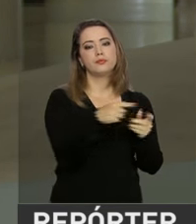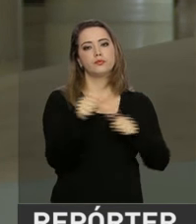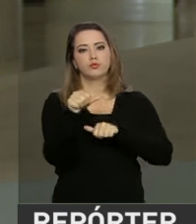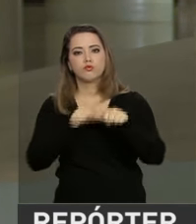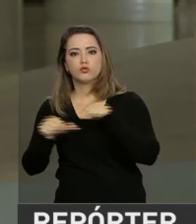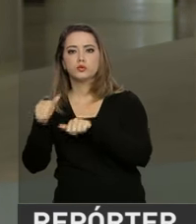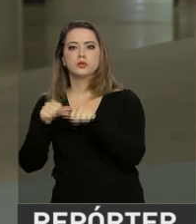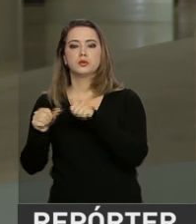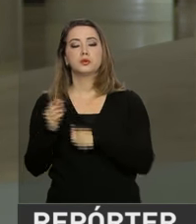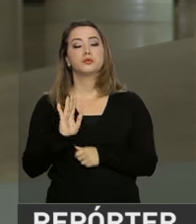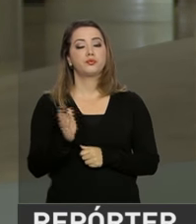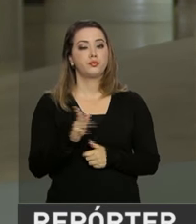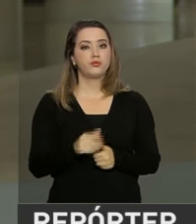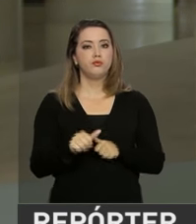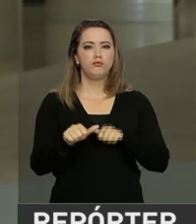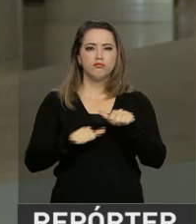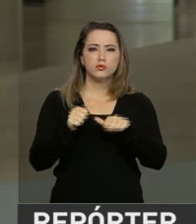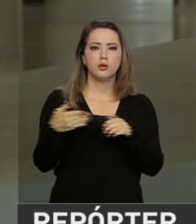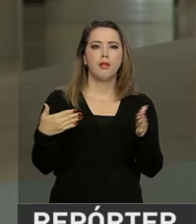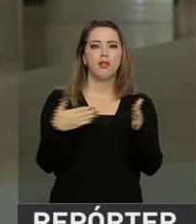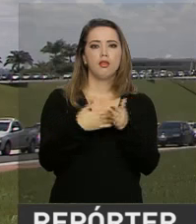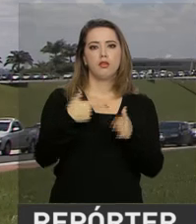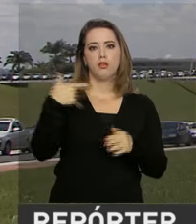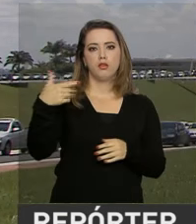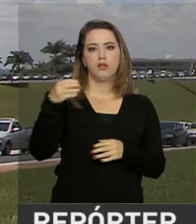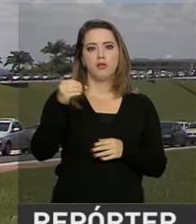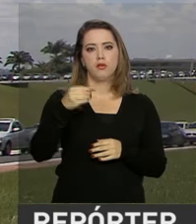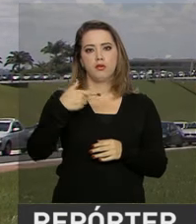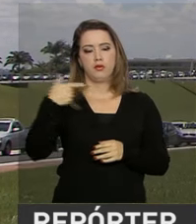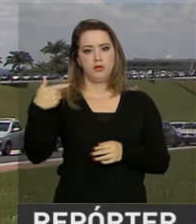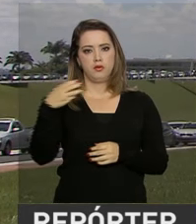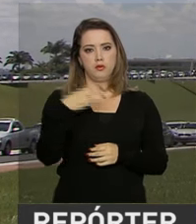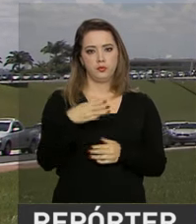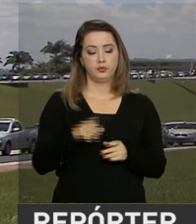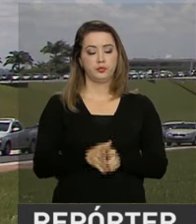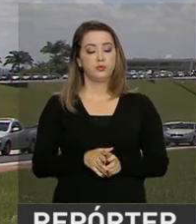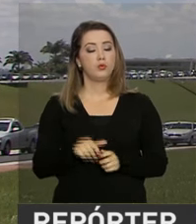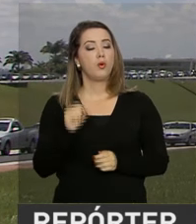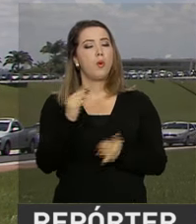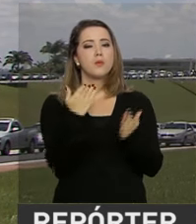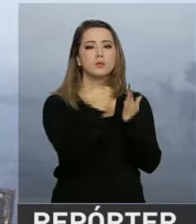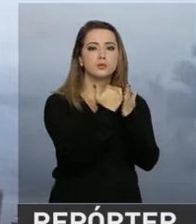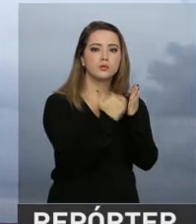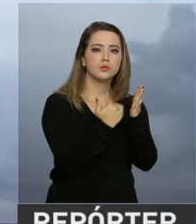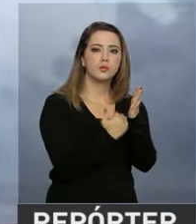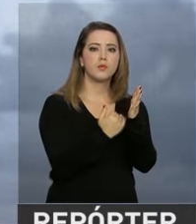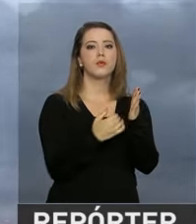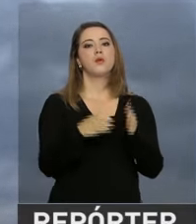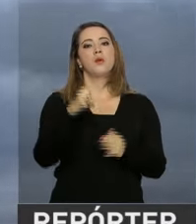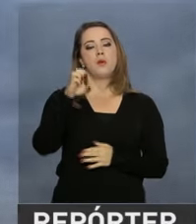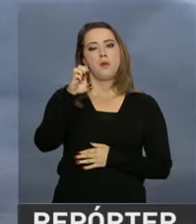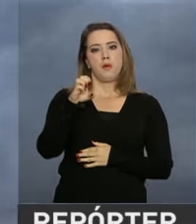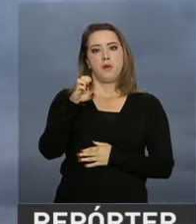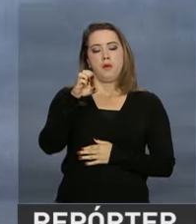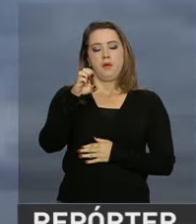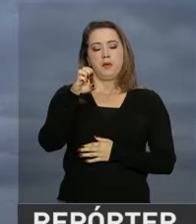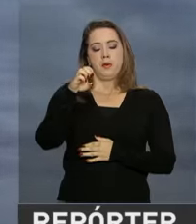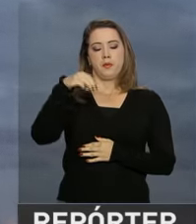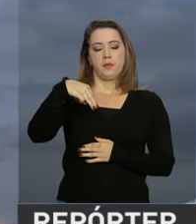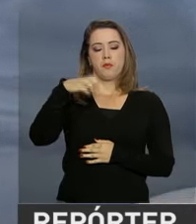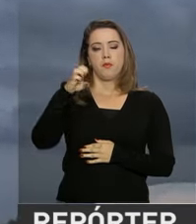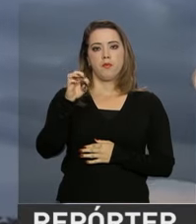e o mecanismo se estenda até 2023. Como é uma proposta de emenda constitucional, precisa de duas votações